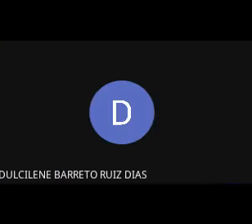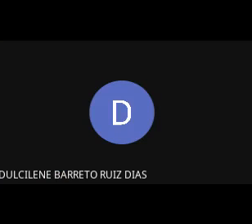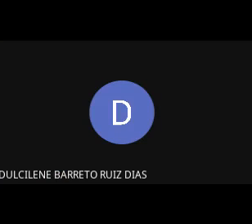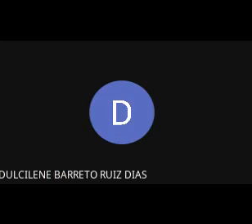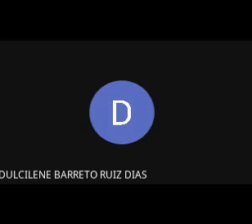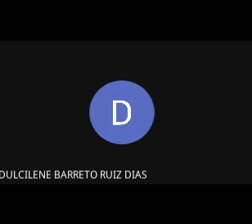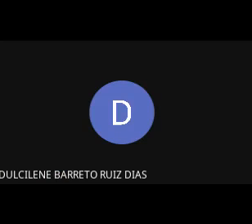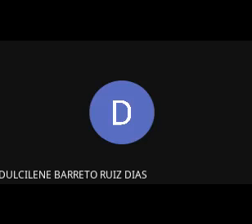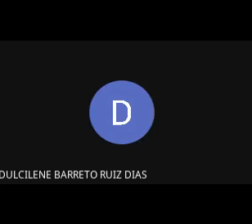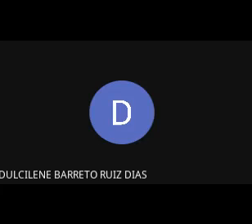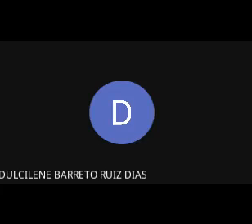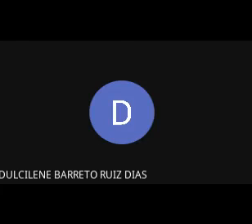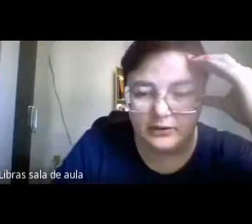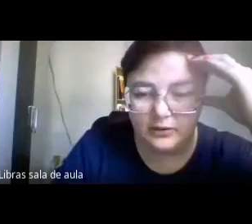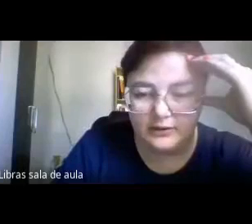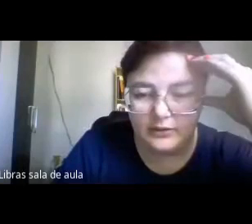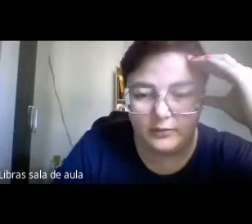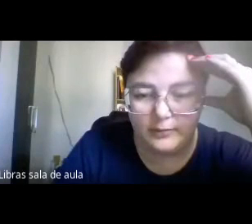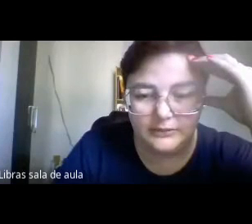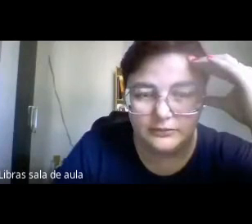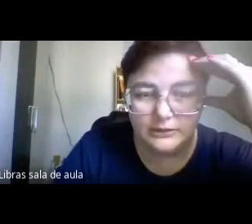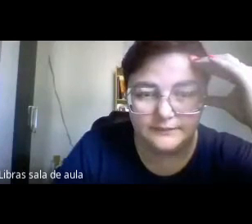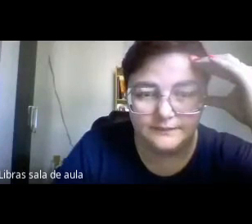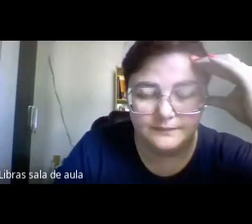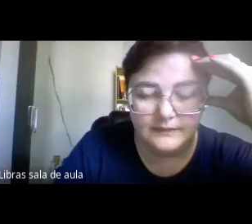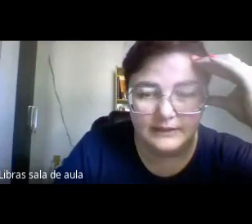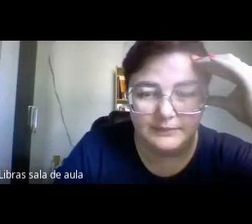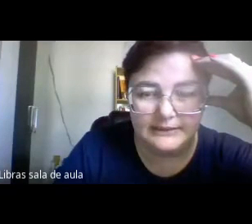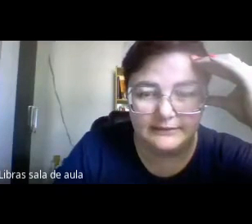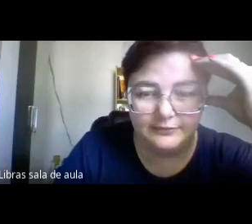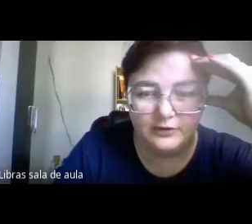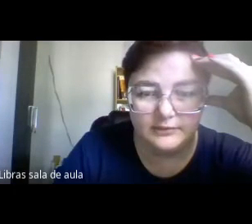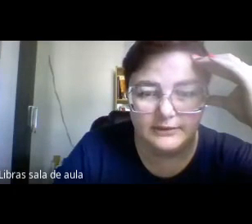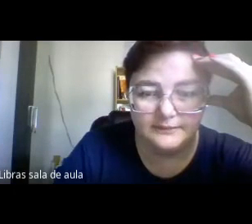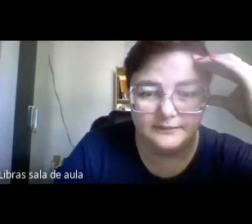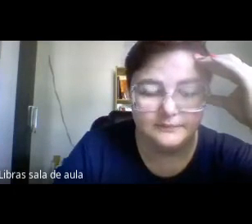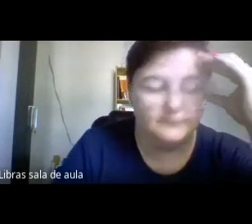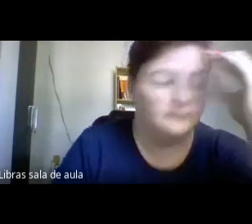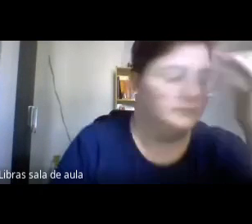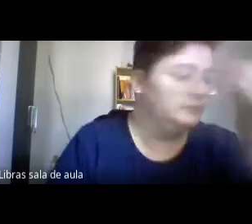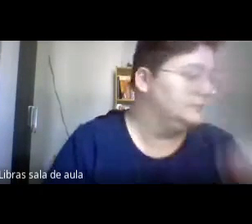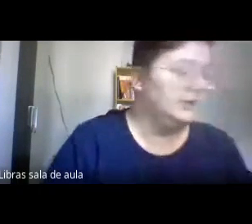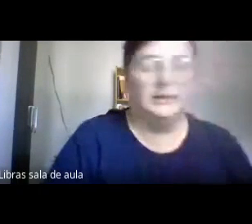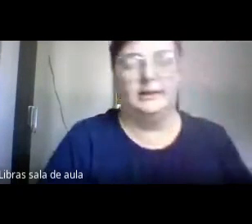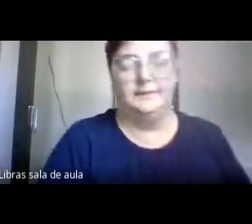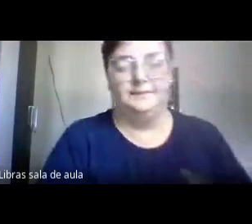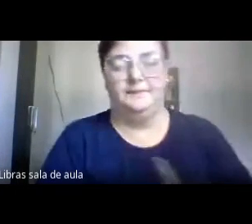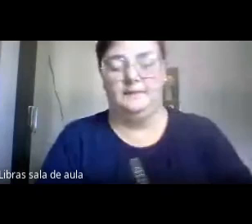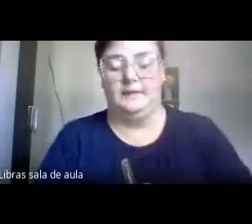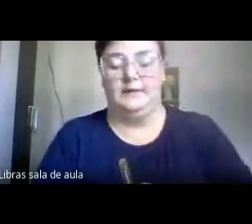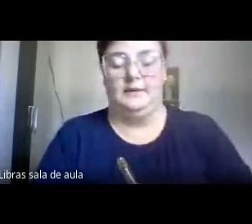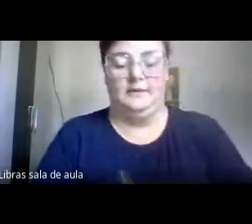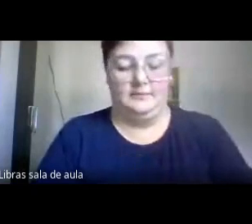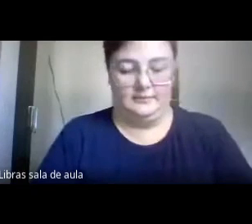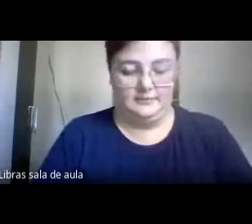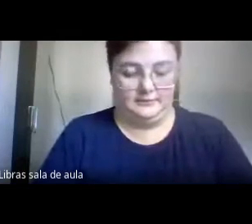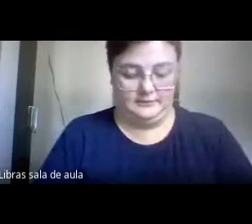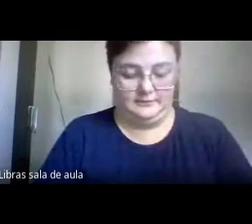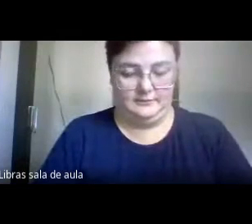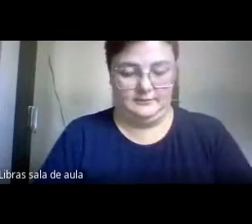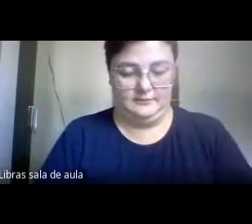aí. Porque eu acho que eu me coloquei como aluna da plataforma. Ai.